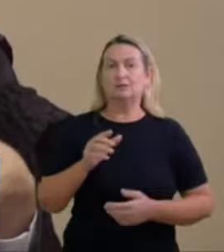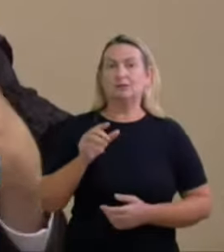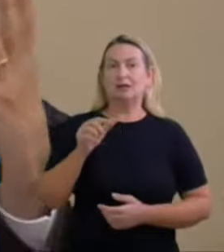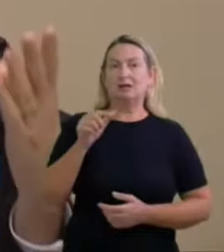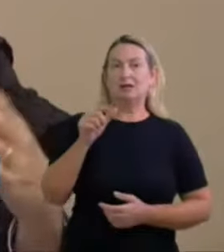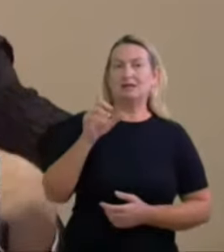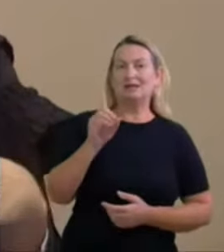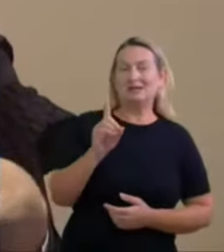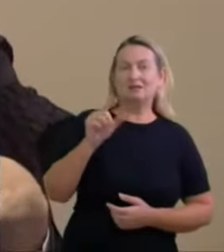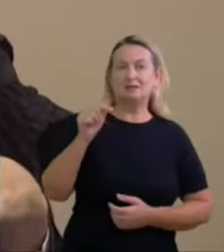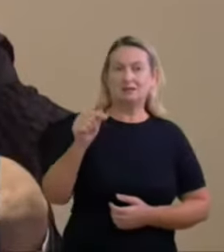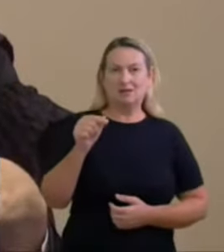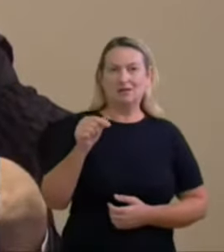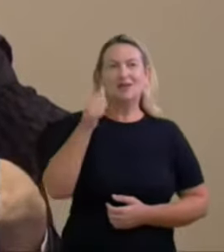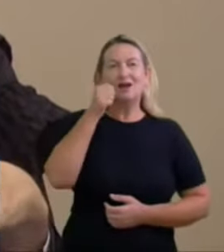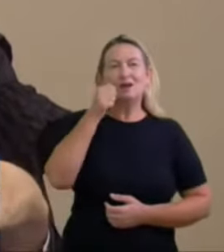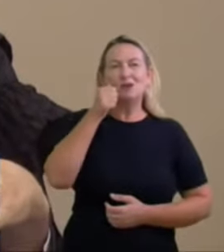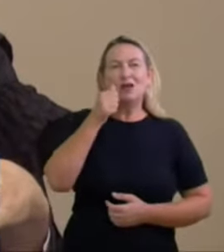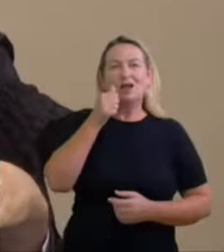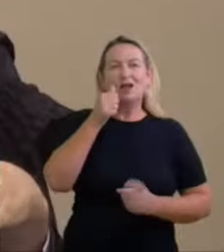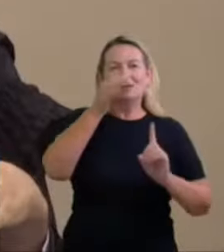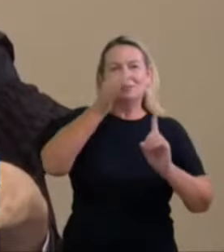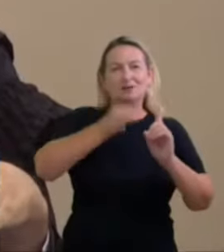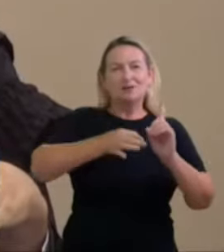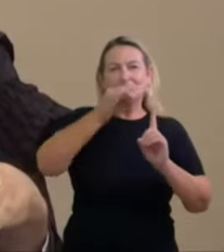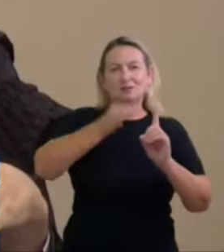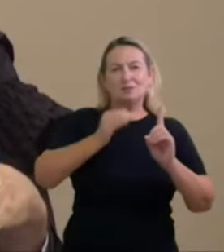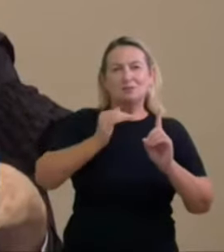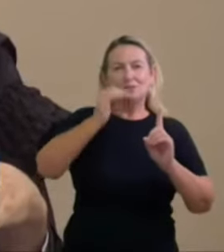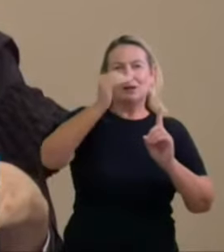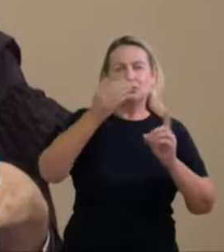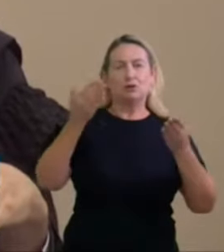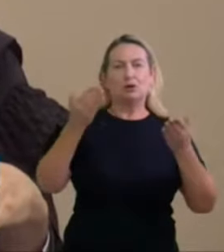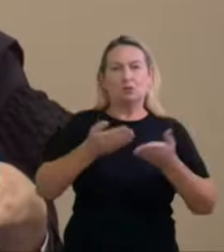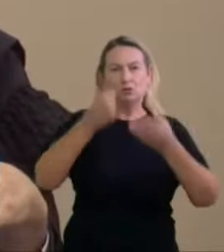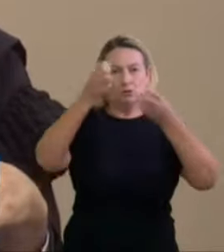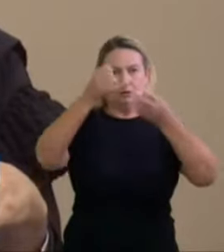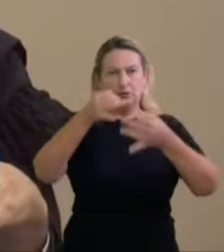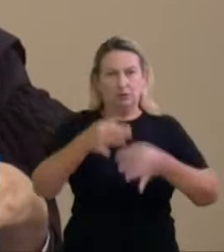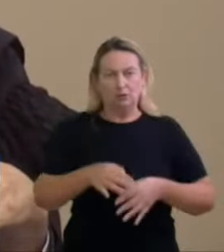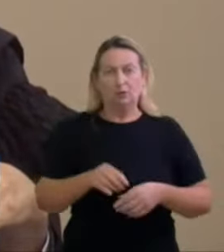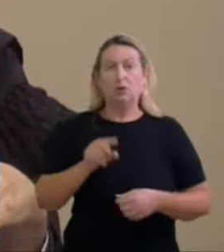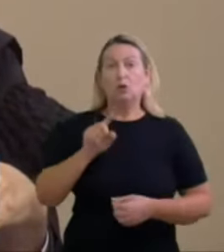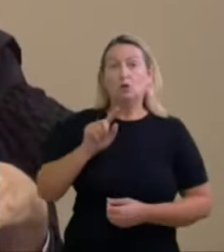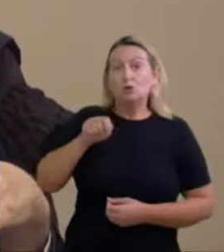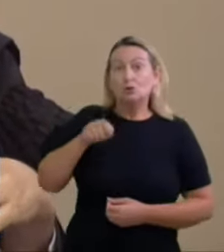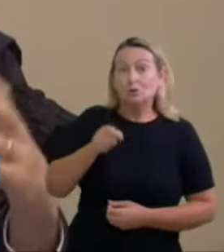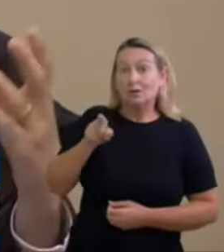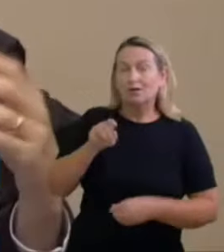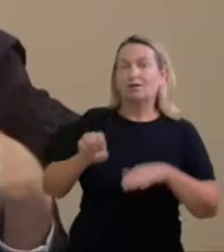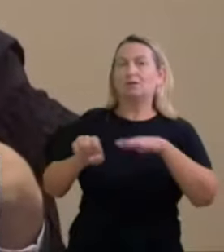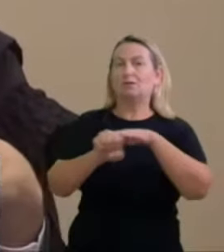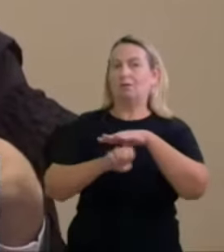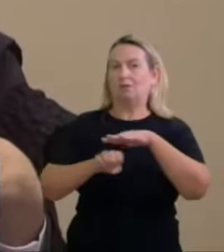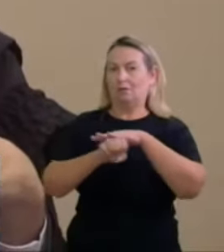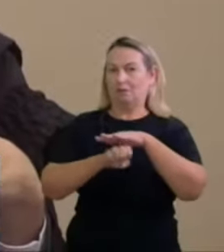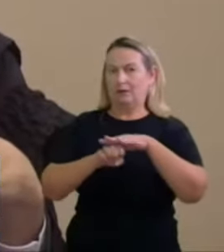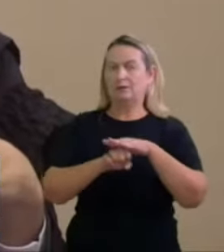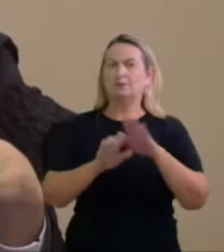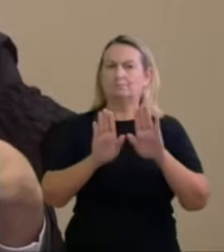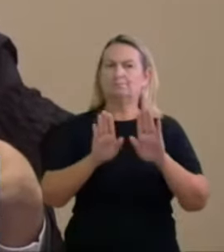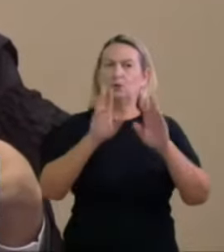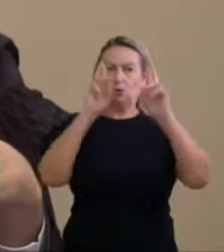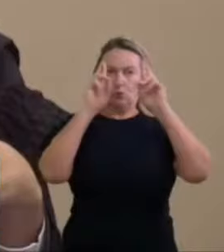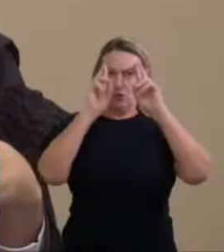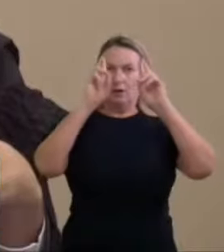a desembargadora também tocou nesse assunto hoje eu também eh respeitosamente nesse ponto aqui eh foram houve uma